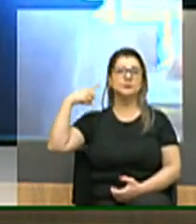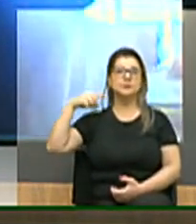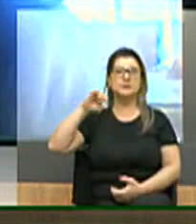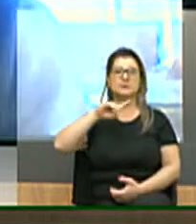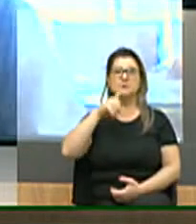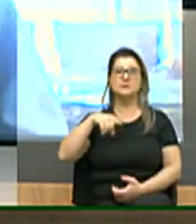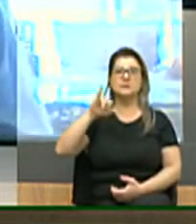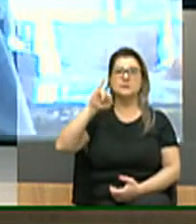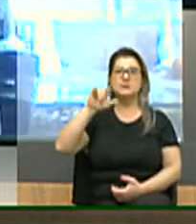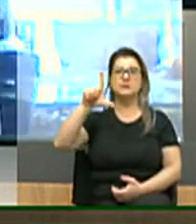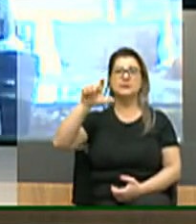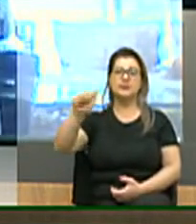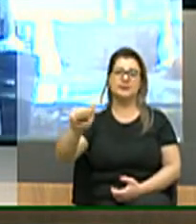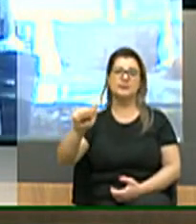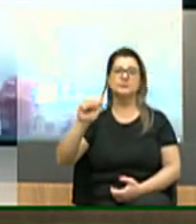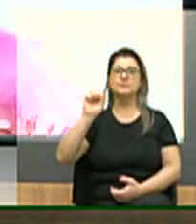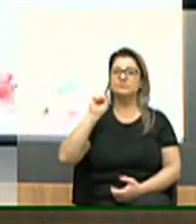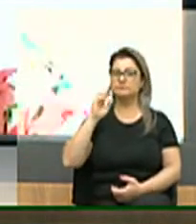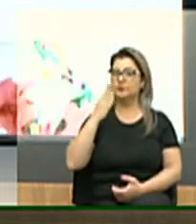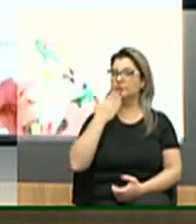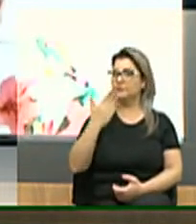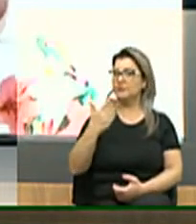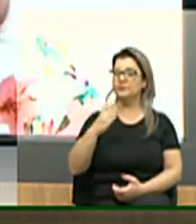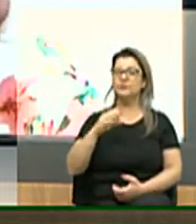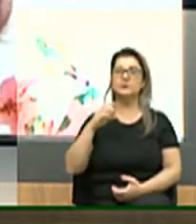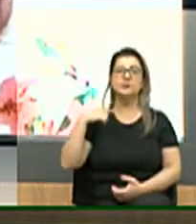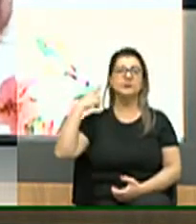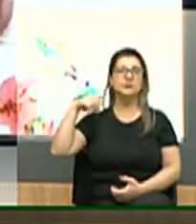Favorável. Deputado Alcides Oliveira.